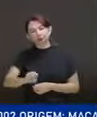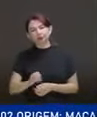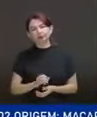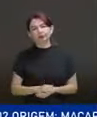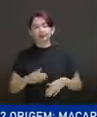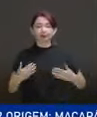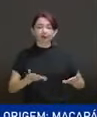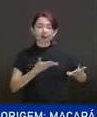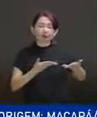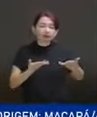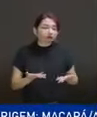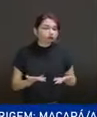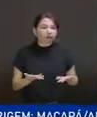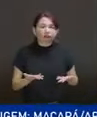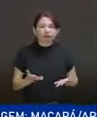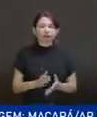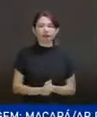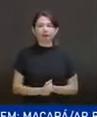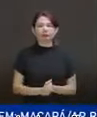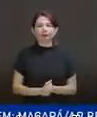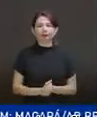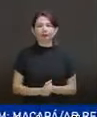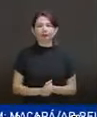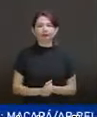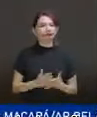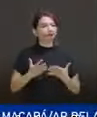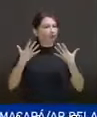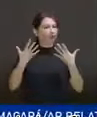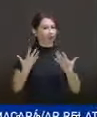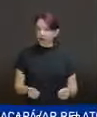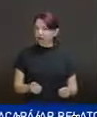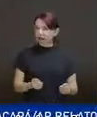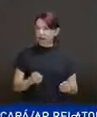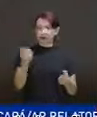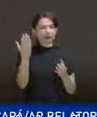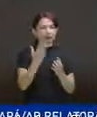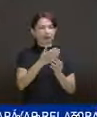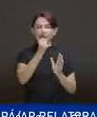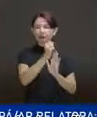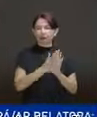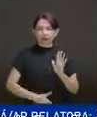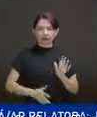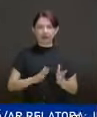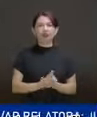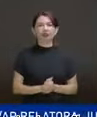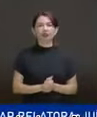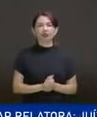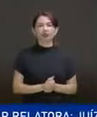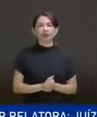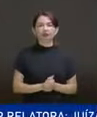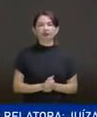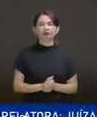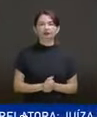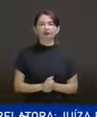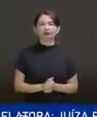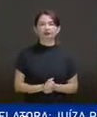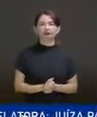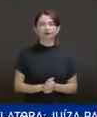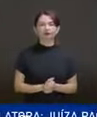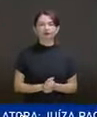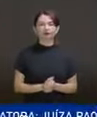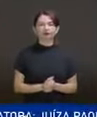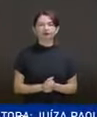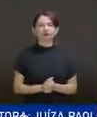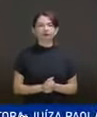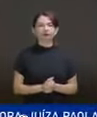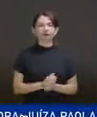exposto, inexistindo o vício que foi suscitado, eu rejeito os embargos de declaração, mantendo-se íntegro o acordo embargado, e